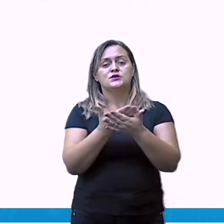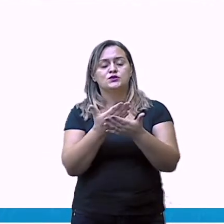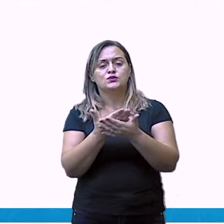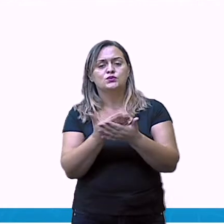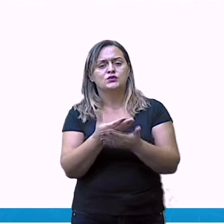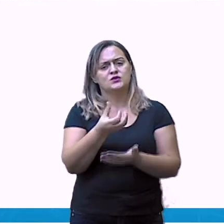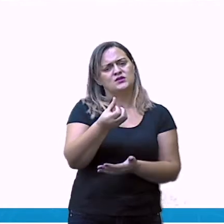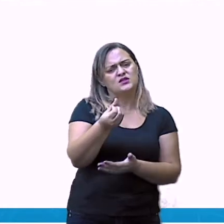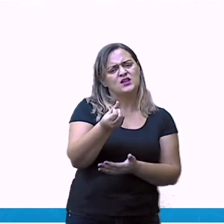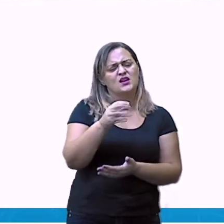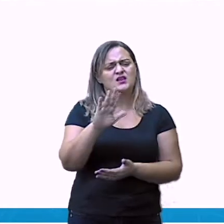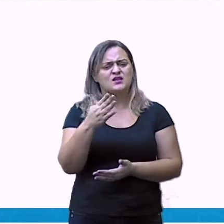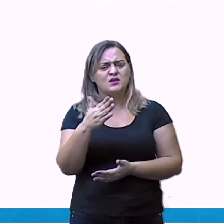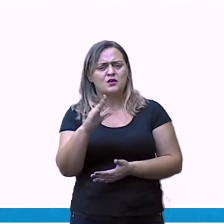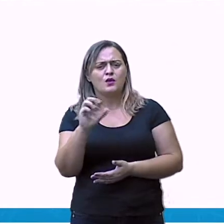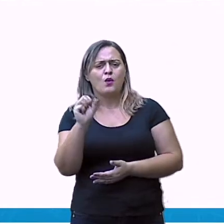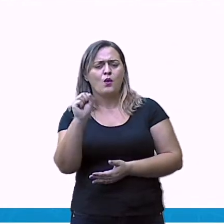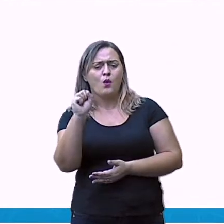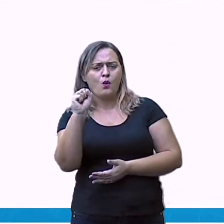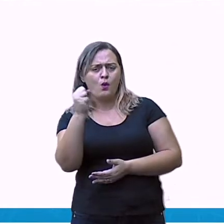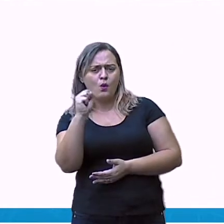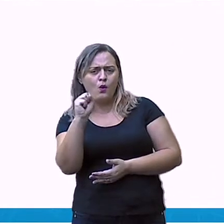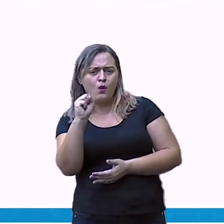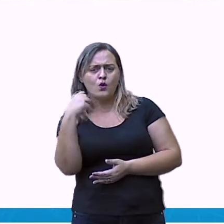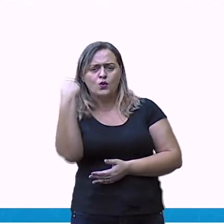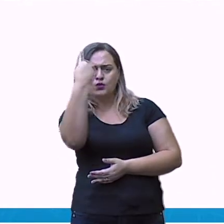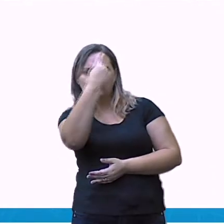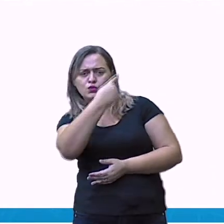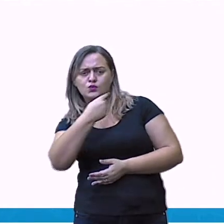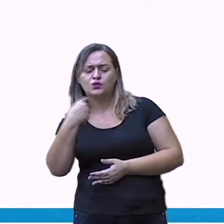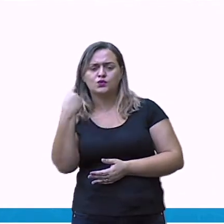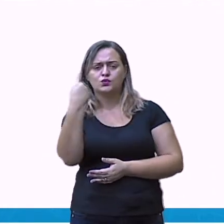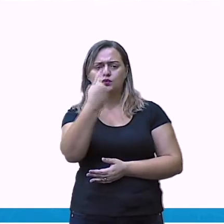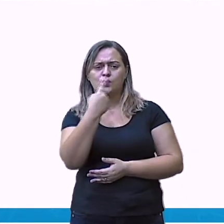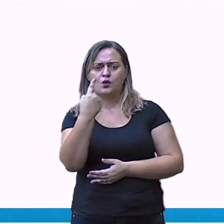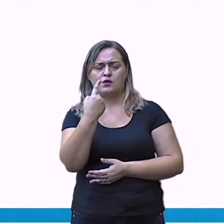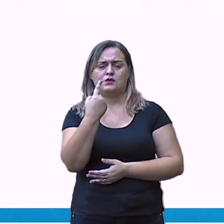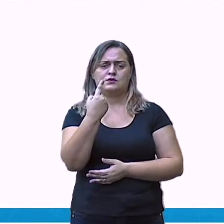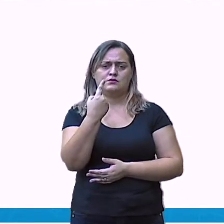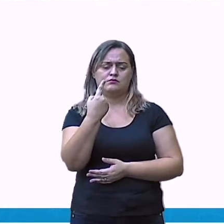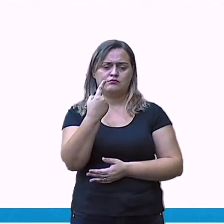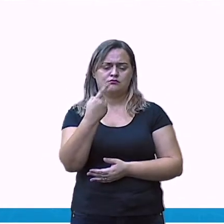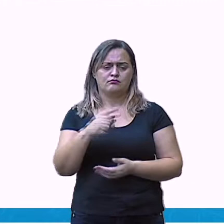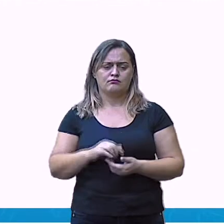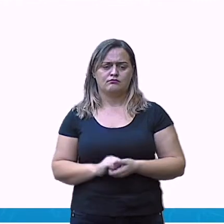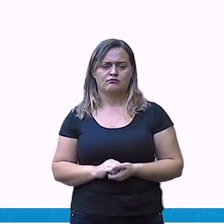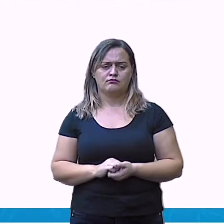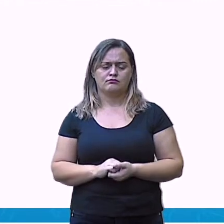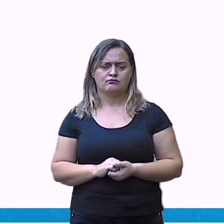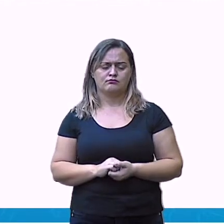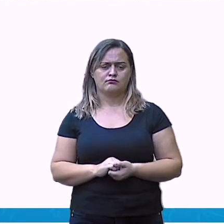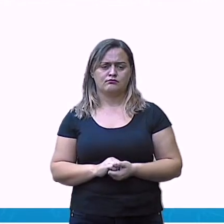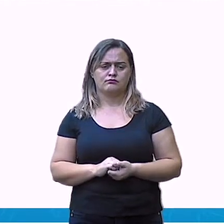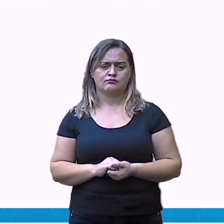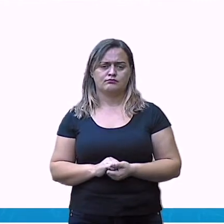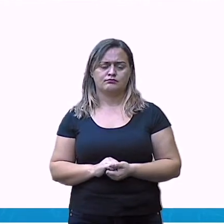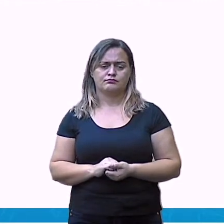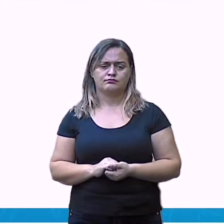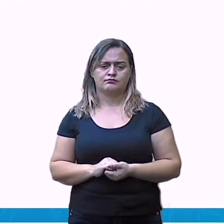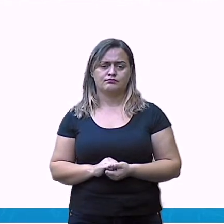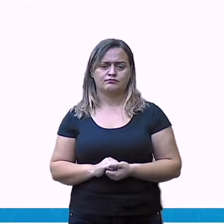Não, tanto meninos quanto meninas se dedicam neste horário, não é mesmo? Porém, a porcentagem é